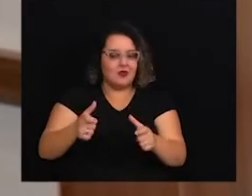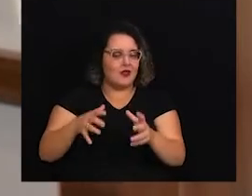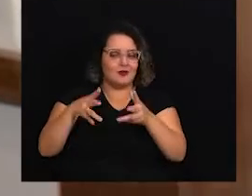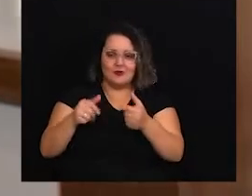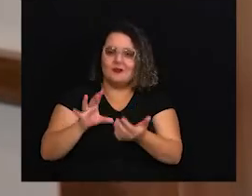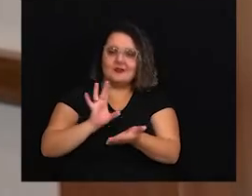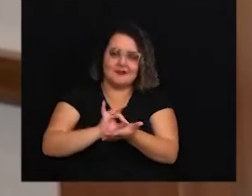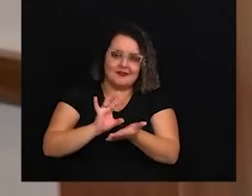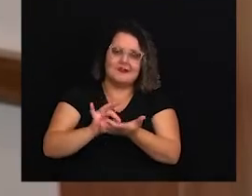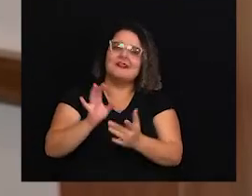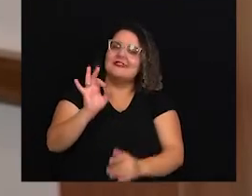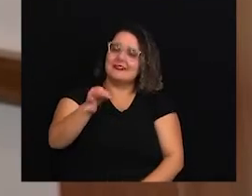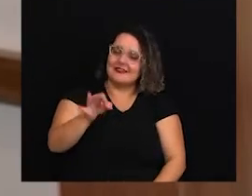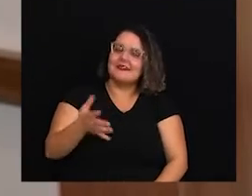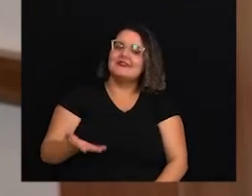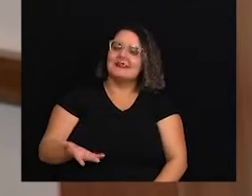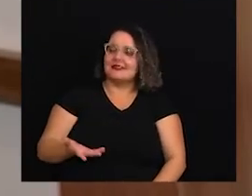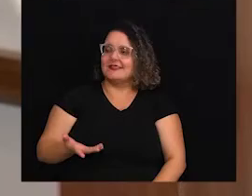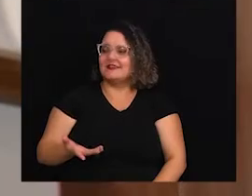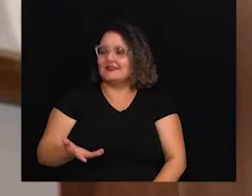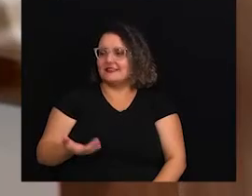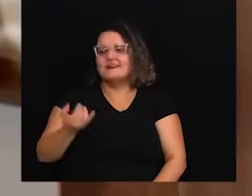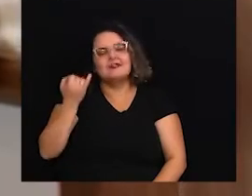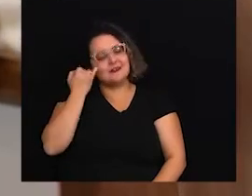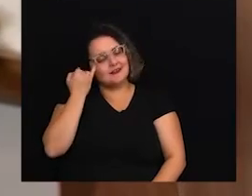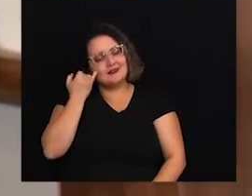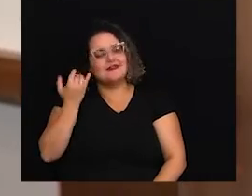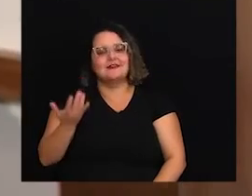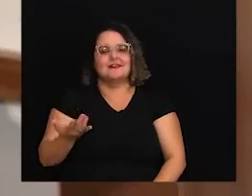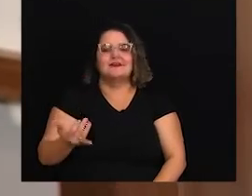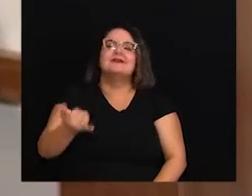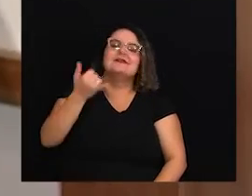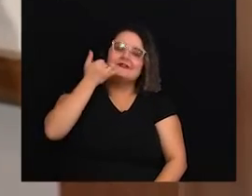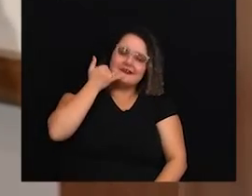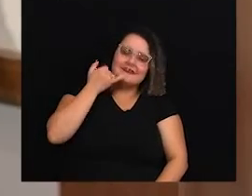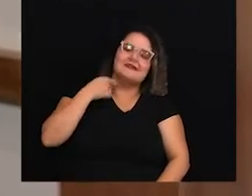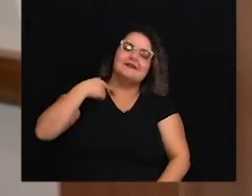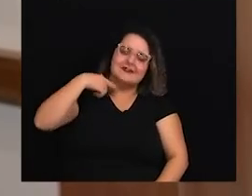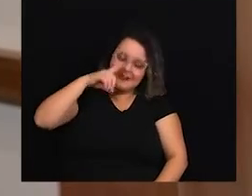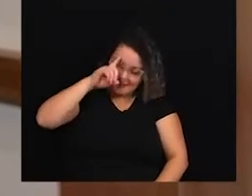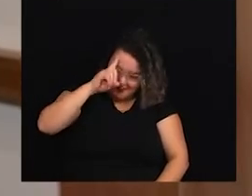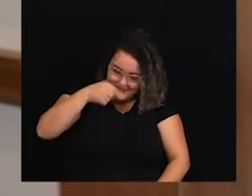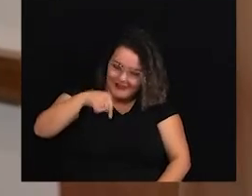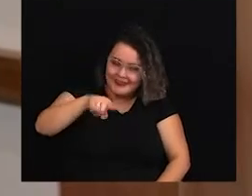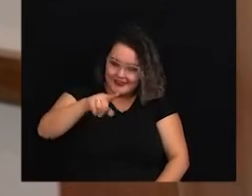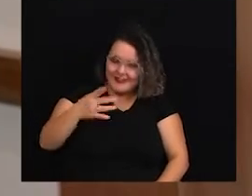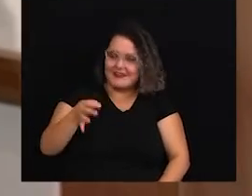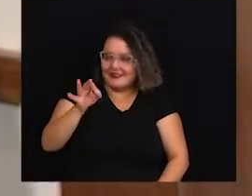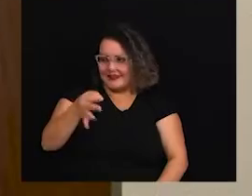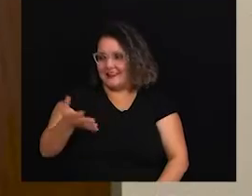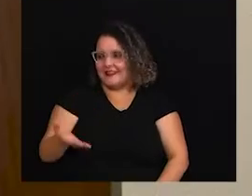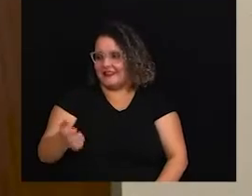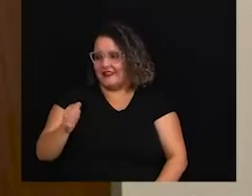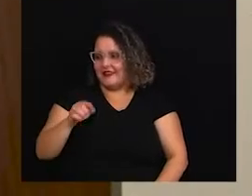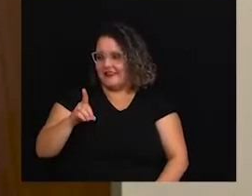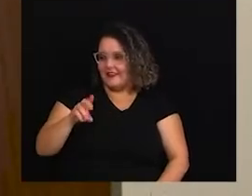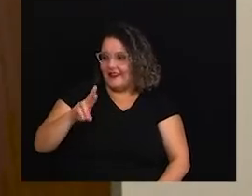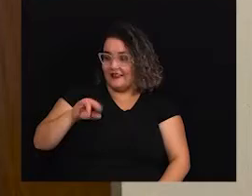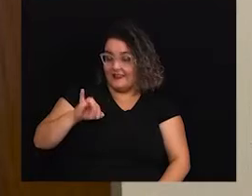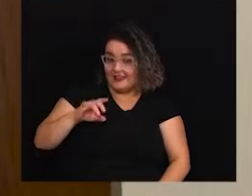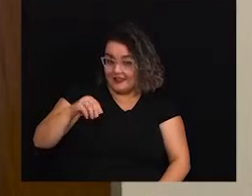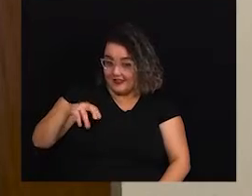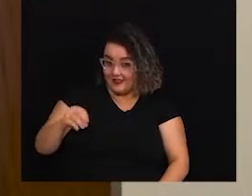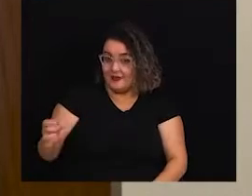pratos, tudo que a gente tem no cardápio. Então, com certeza, deu uma preguicinha? Liga pra gente que a gente manda até você também aí, com certeza. Adriano, eu